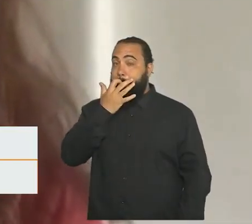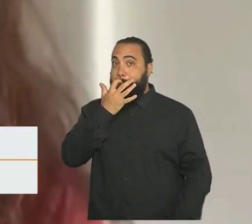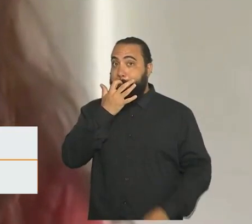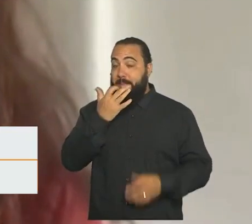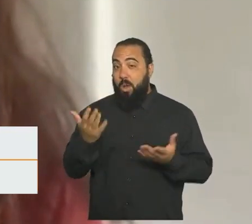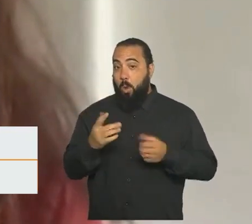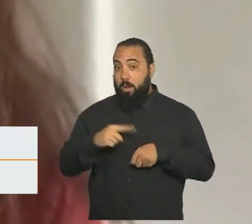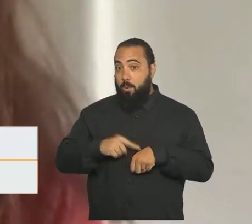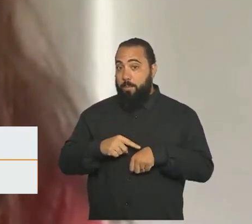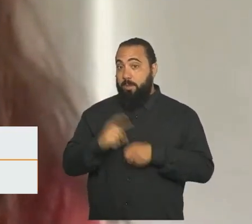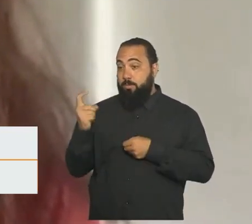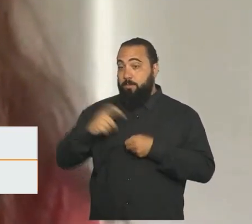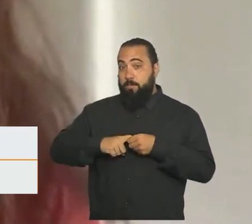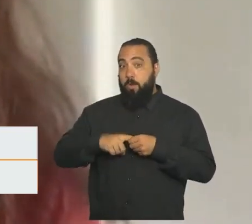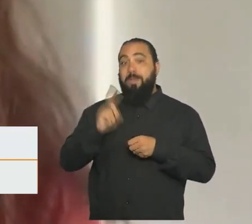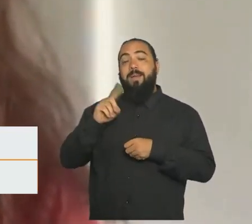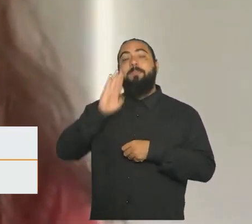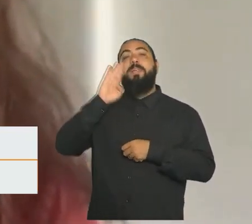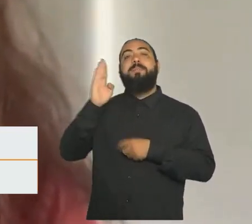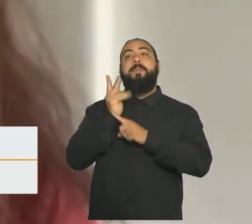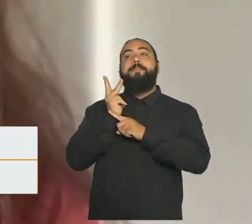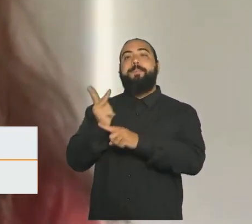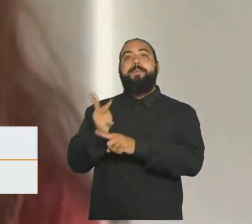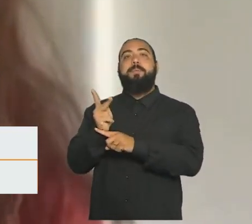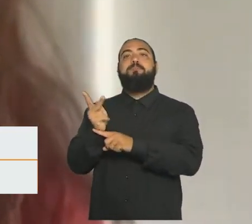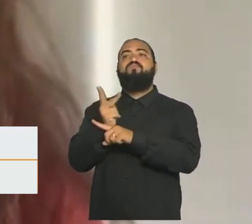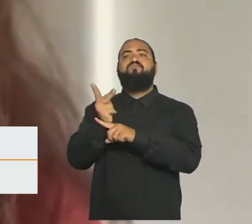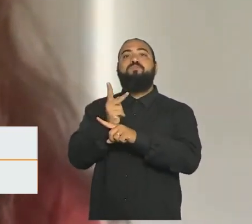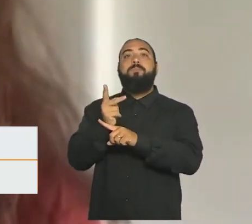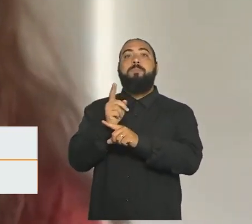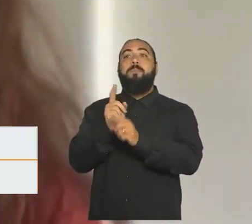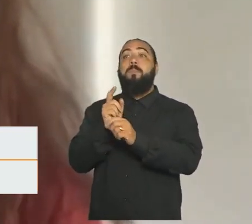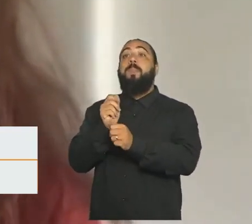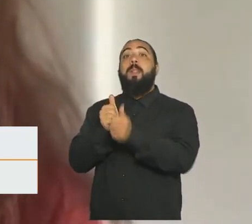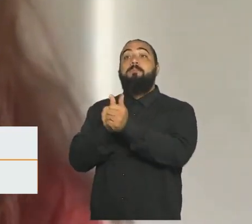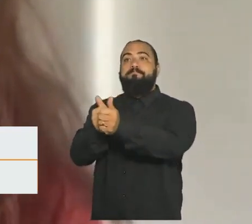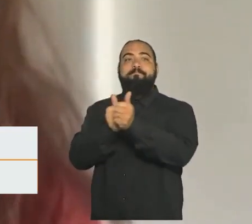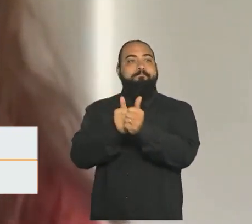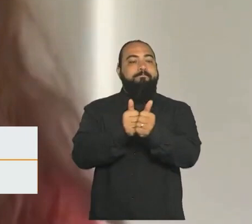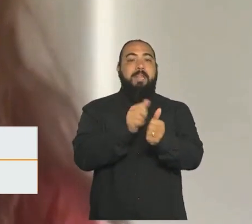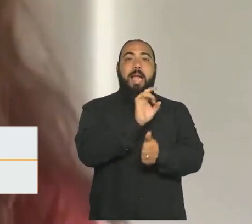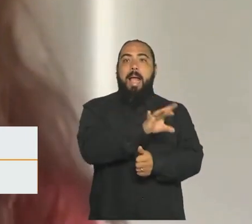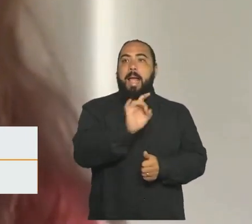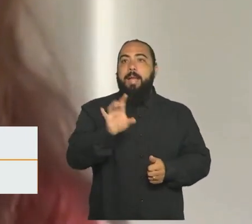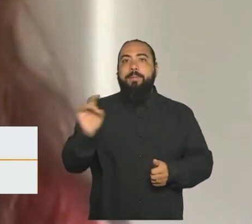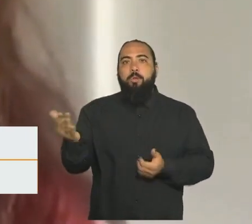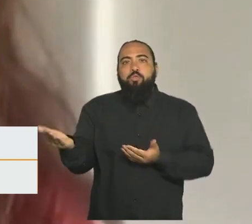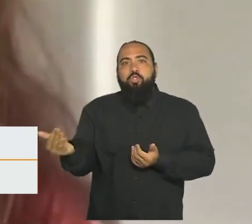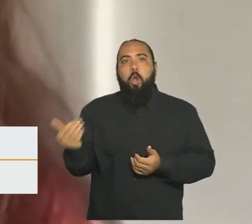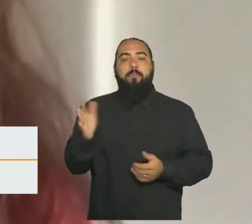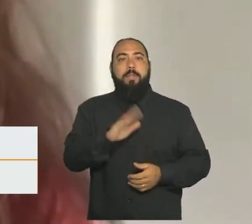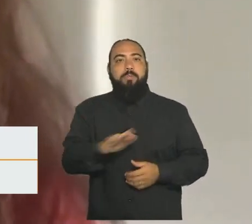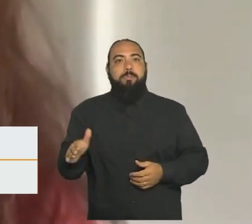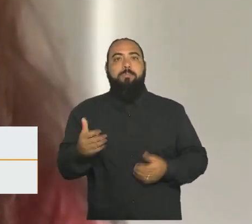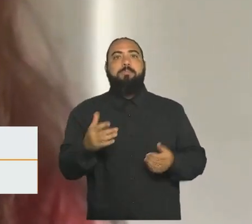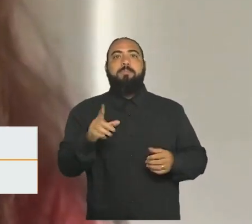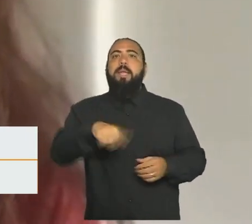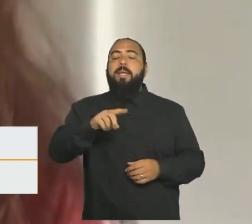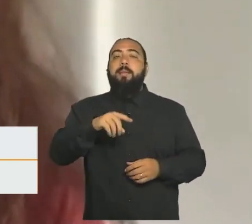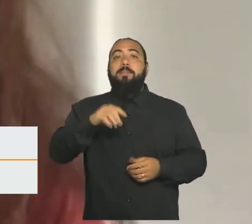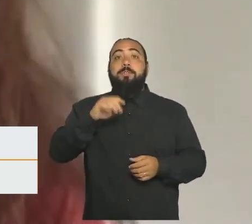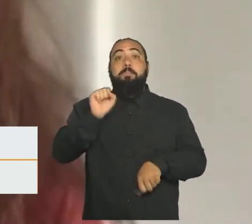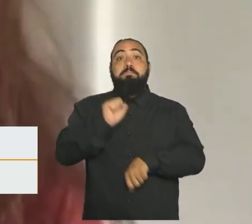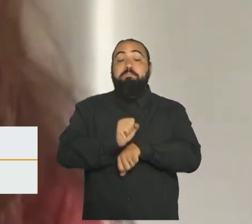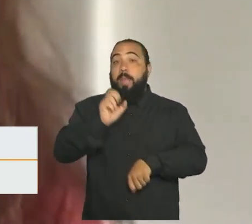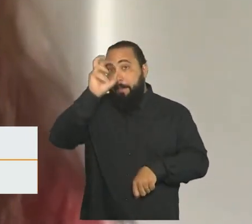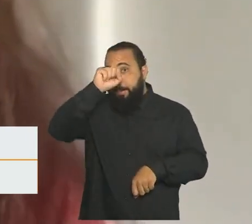é fundamental fazer a busca ativa, ou seja, ir atrás de cada criança e cada adolescente que ficou sem aprender